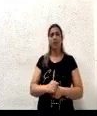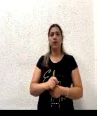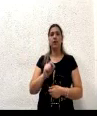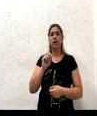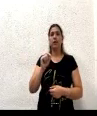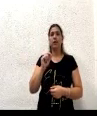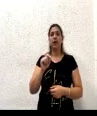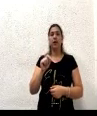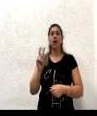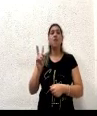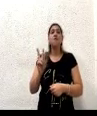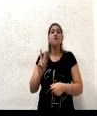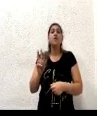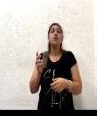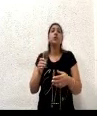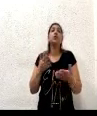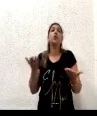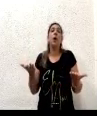estão circulando?